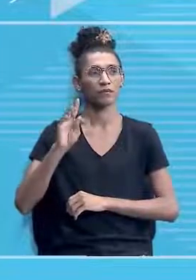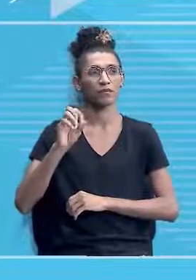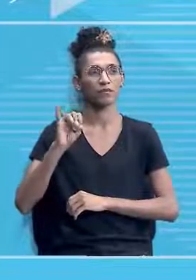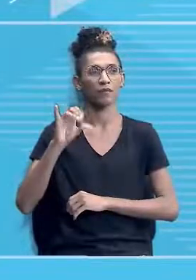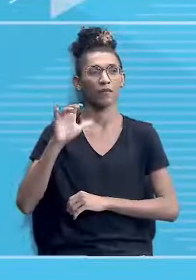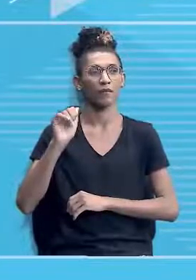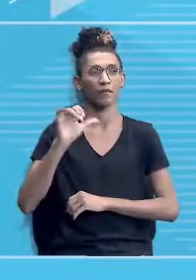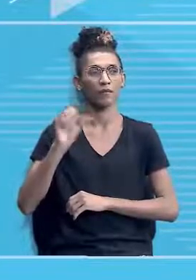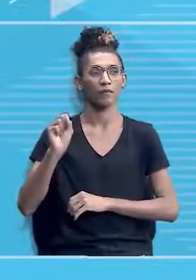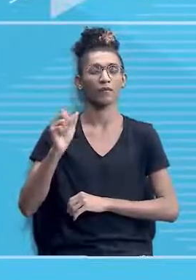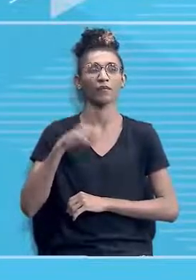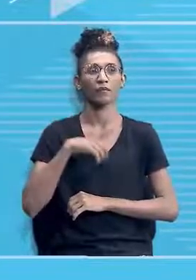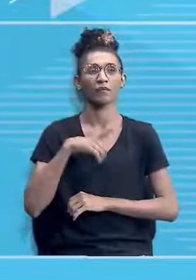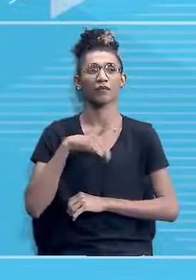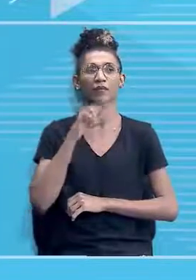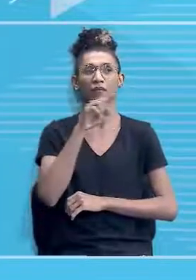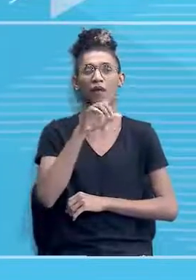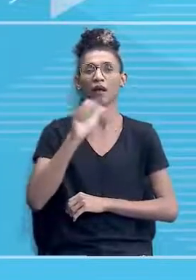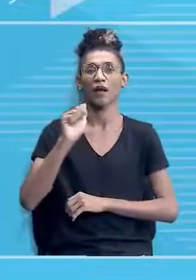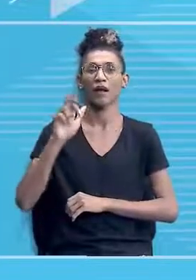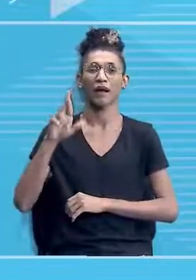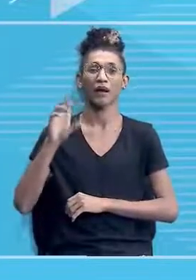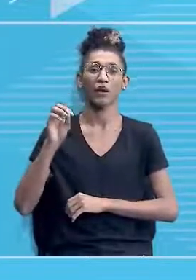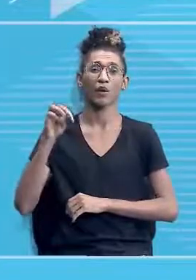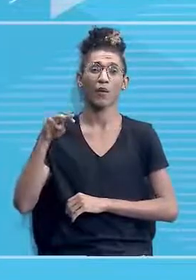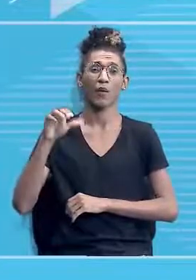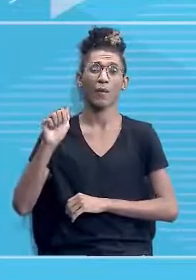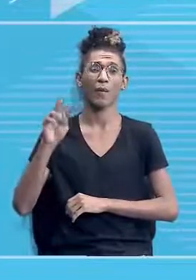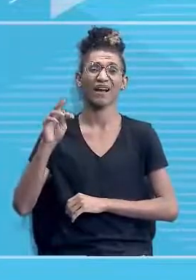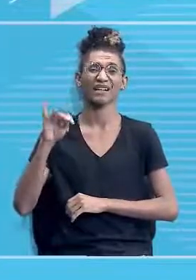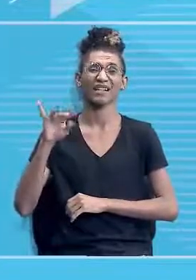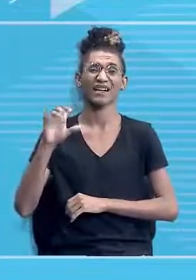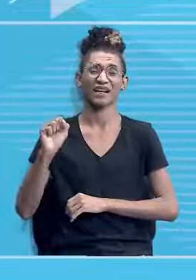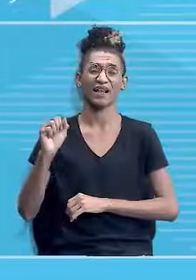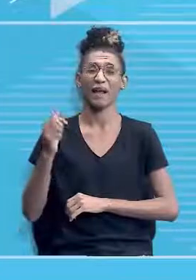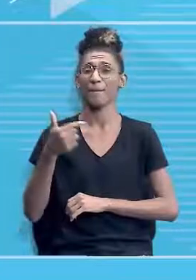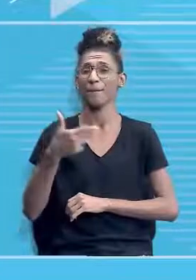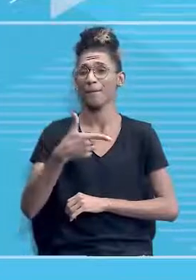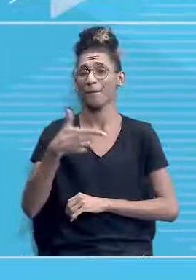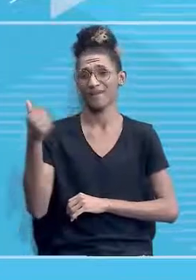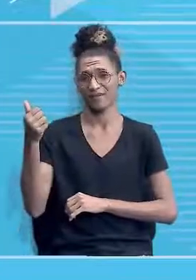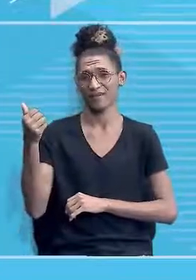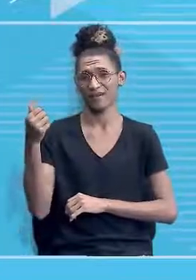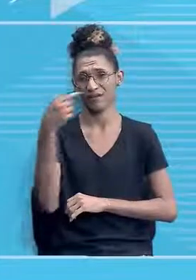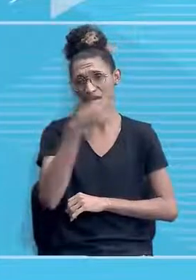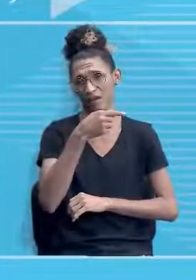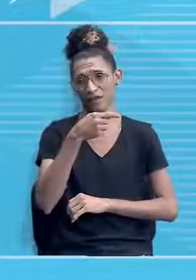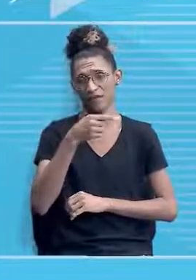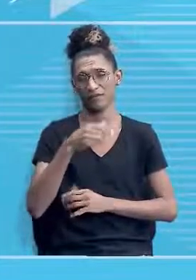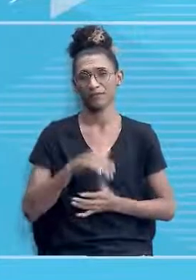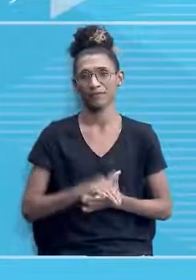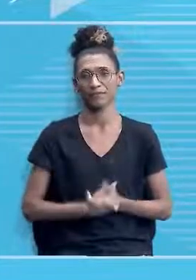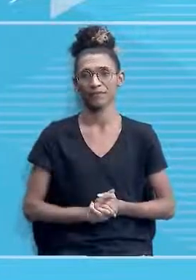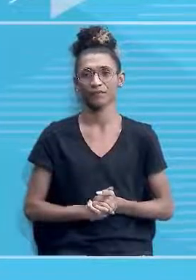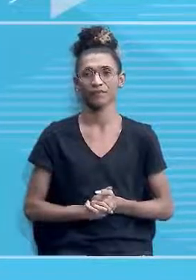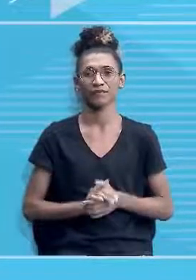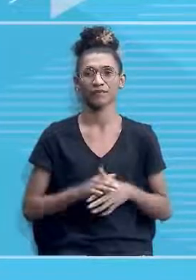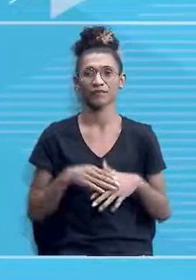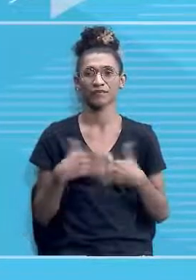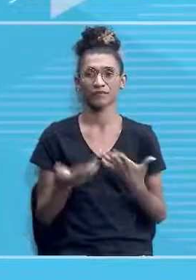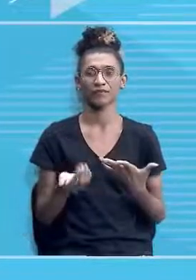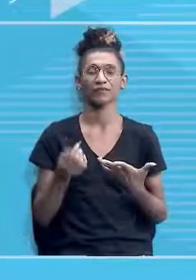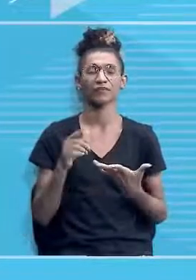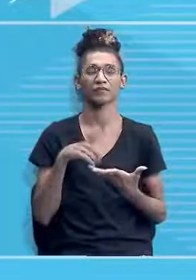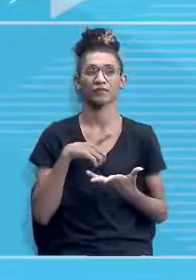até se área então as aminas aromáticas elas são menos básicas do que as a escada aberta tá então aqui você tem